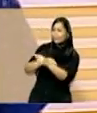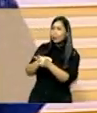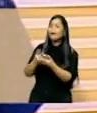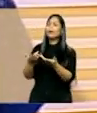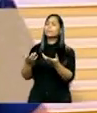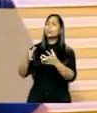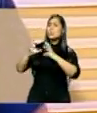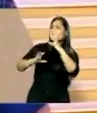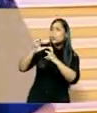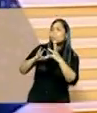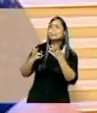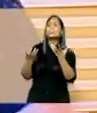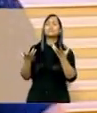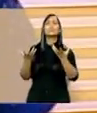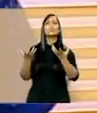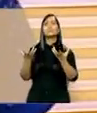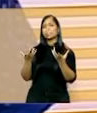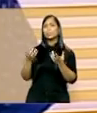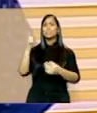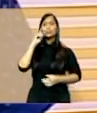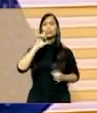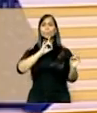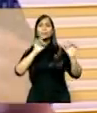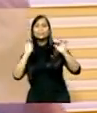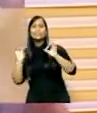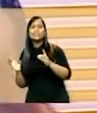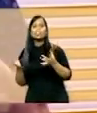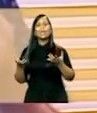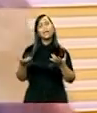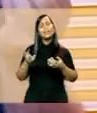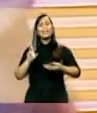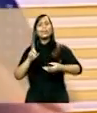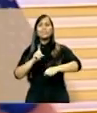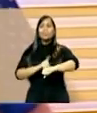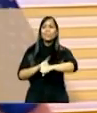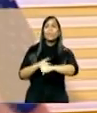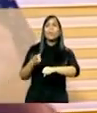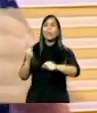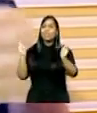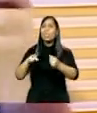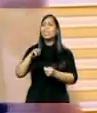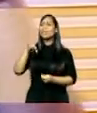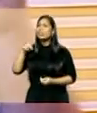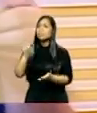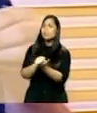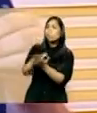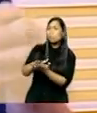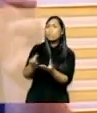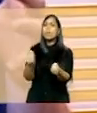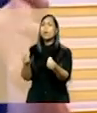os conflitos, esses conflitos do dia a dia, até que ponto isso vira crime? É muito